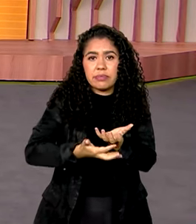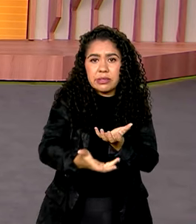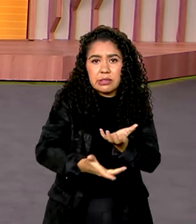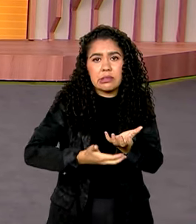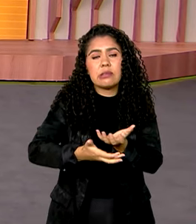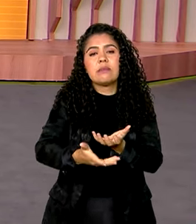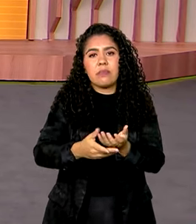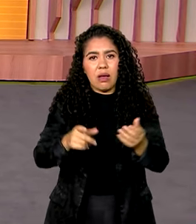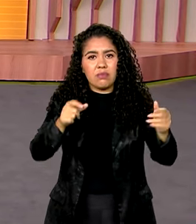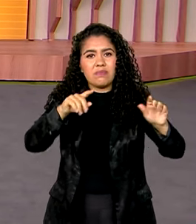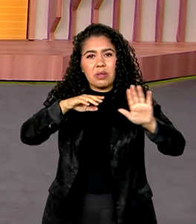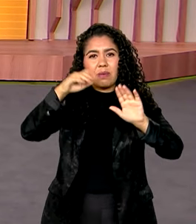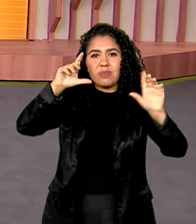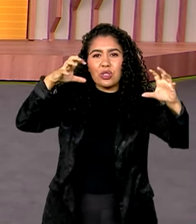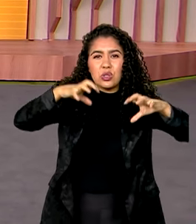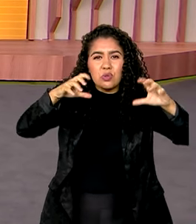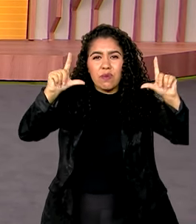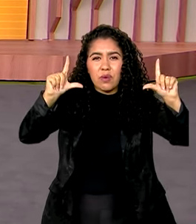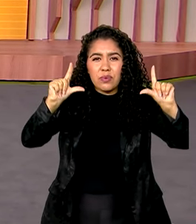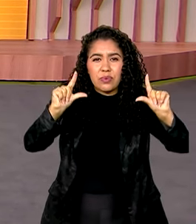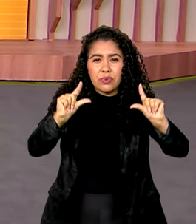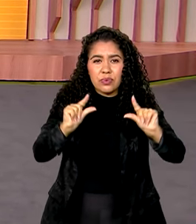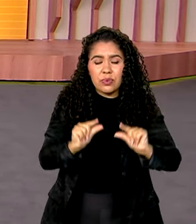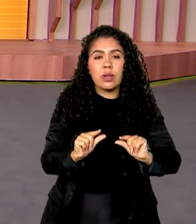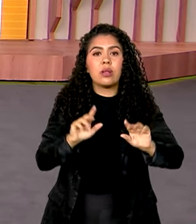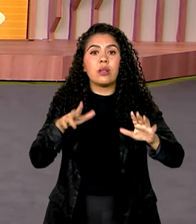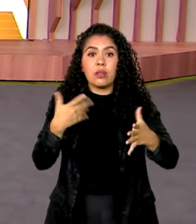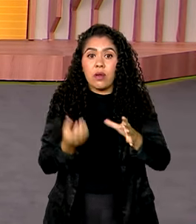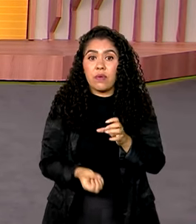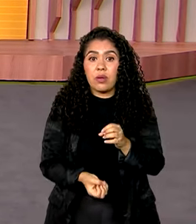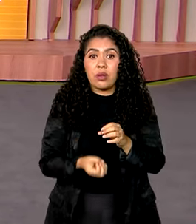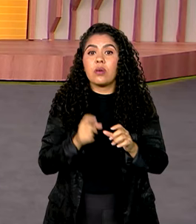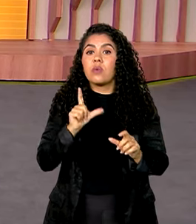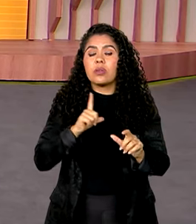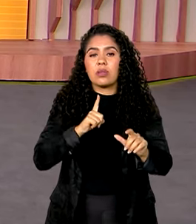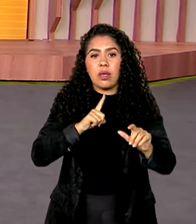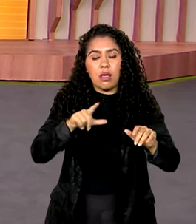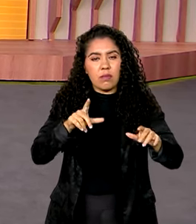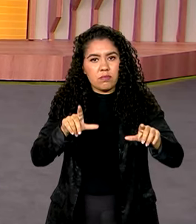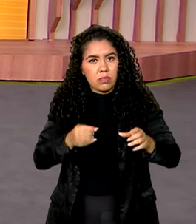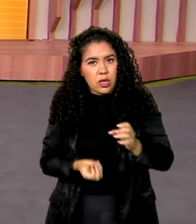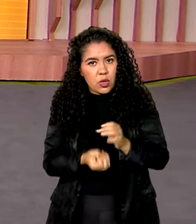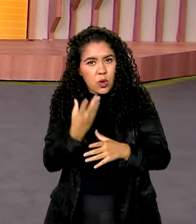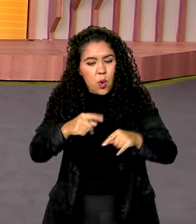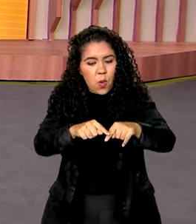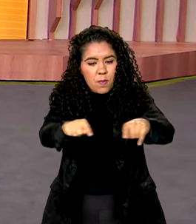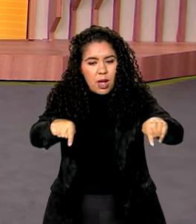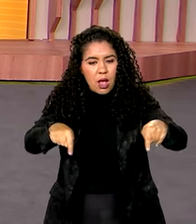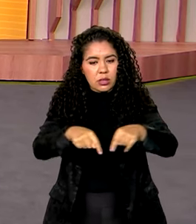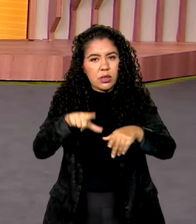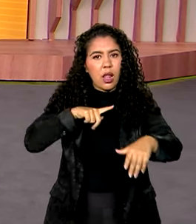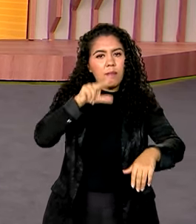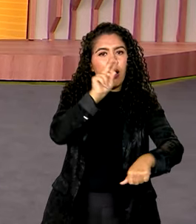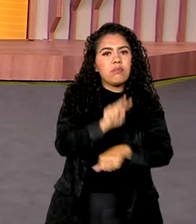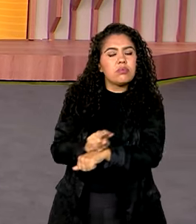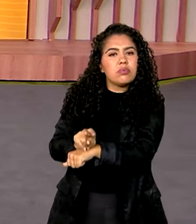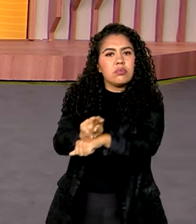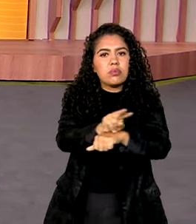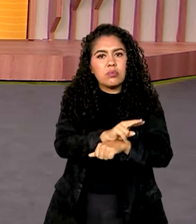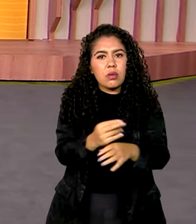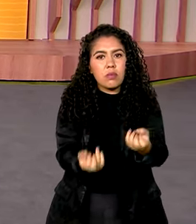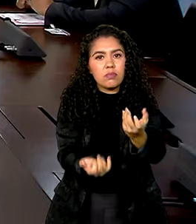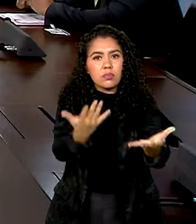bem abaixo das médias anteriores. Foi anunciado um gabinete de crise para monitorar os focos de incêndio e acionar